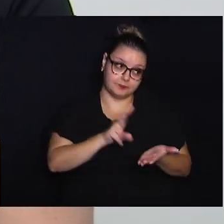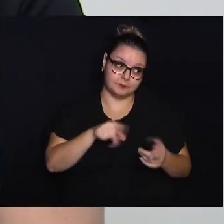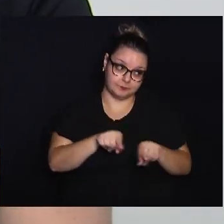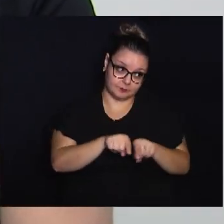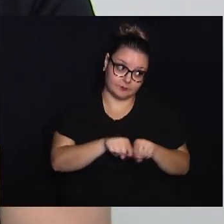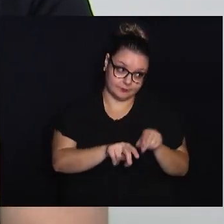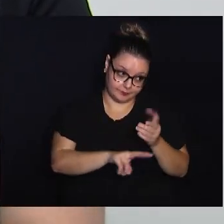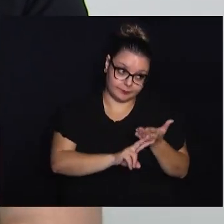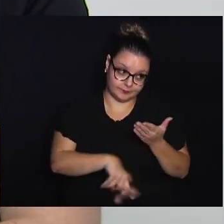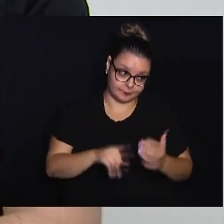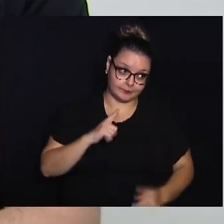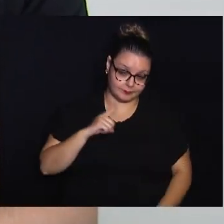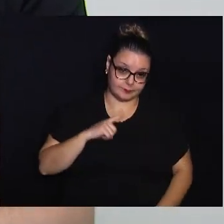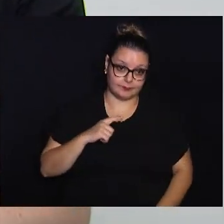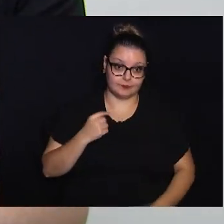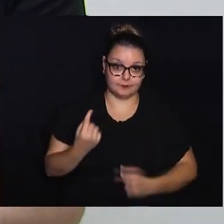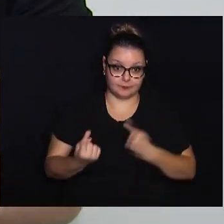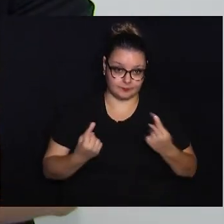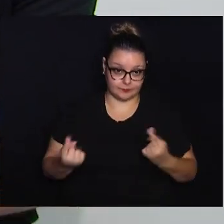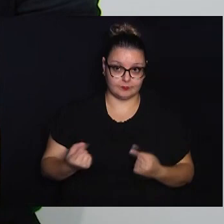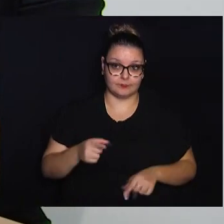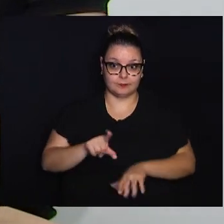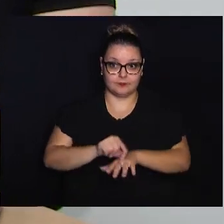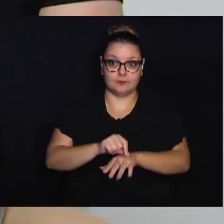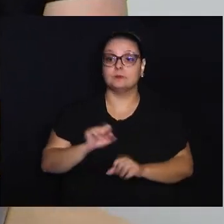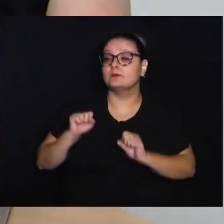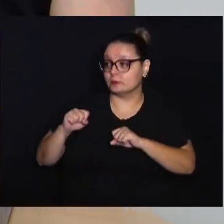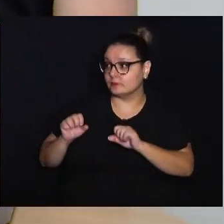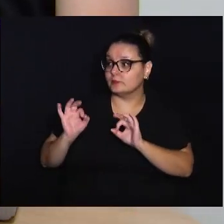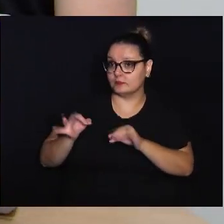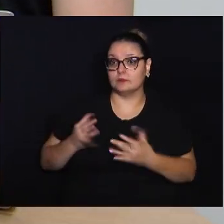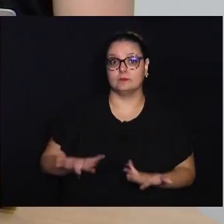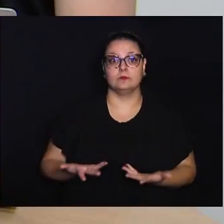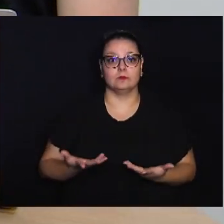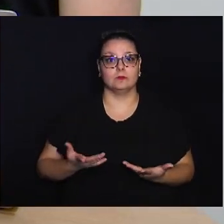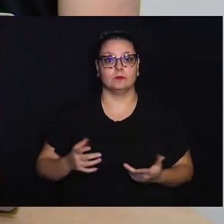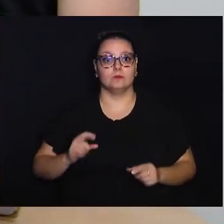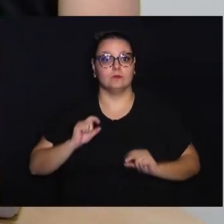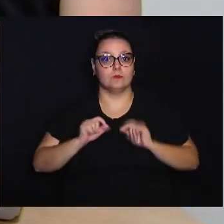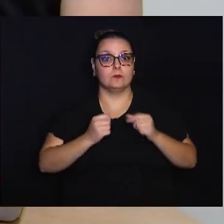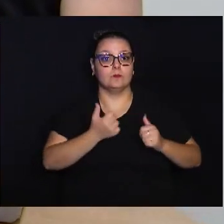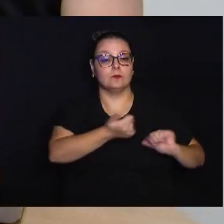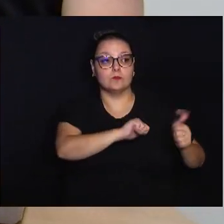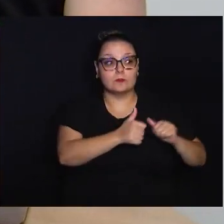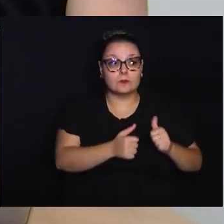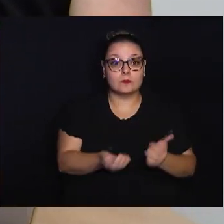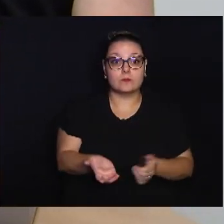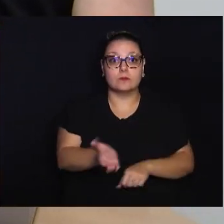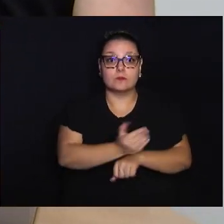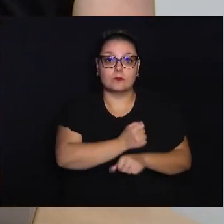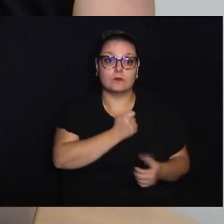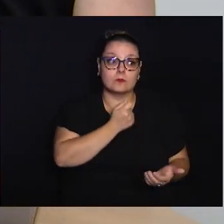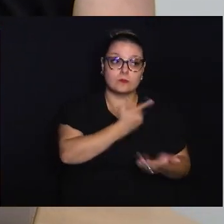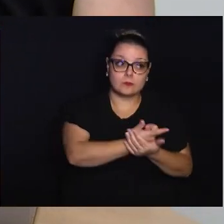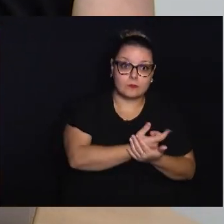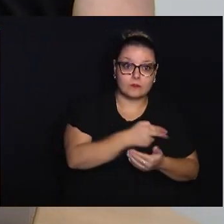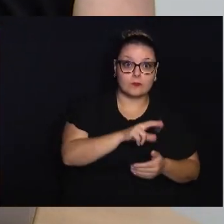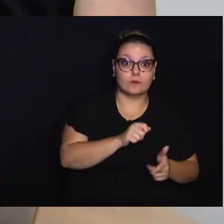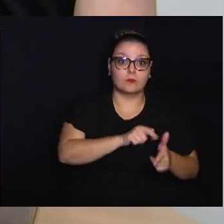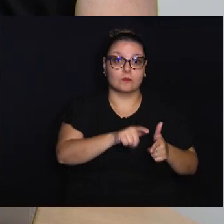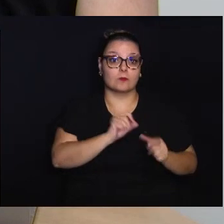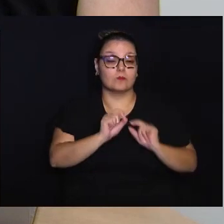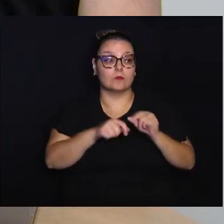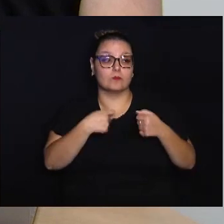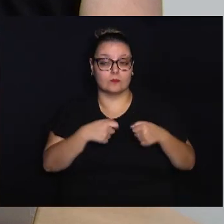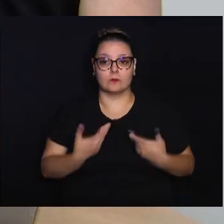vantagens e desvantagens, né? Envolvidas em cada opção, certo? Isso, certo. E o que avaliar antes de comprar ou alugar um